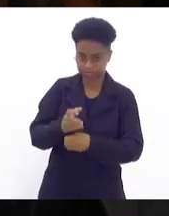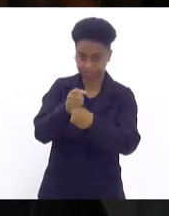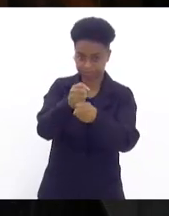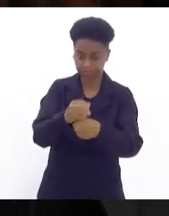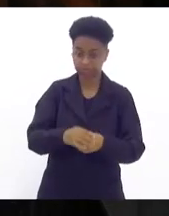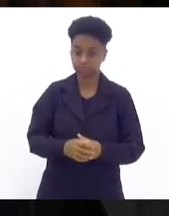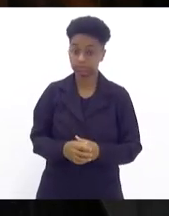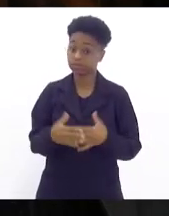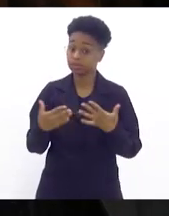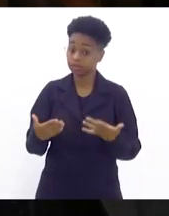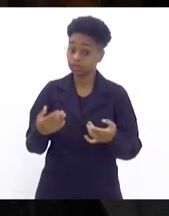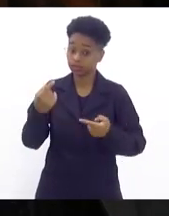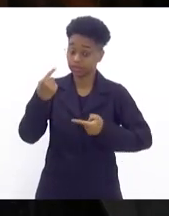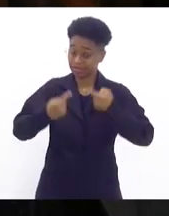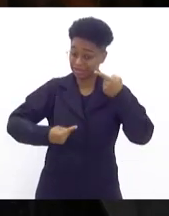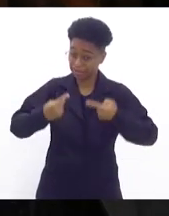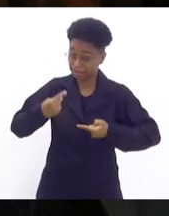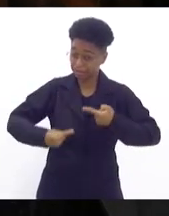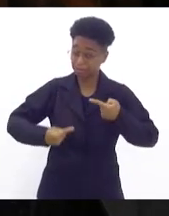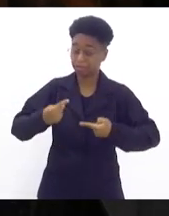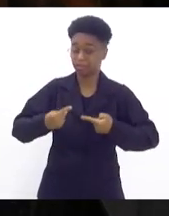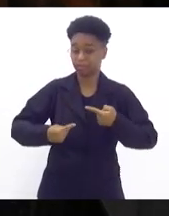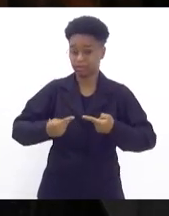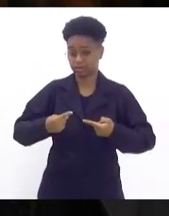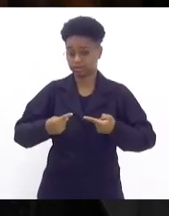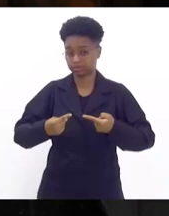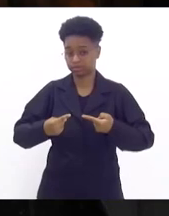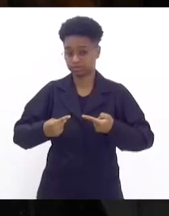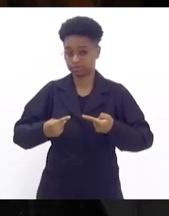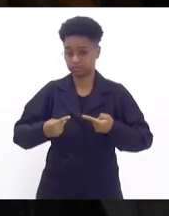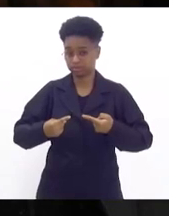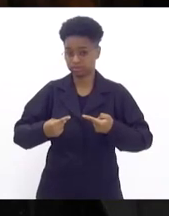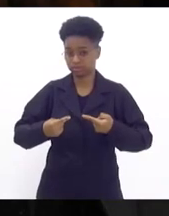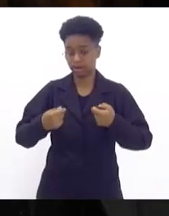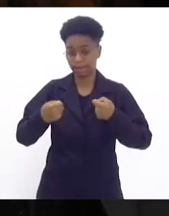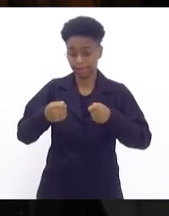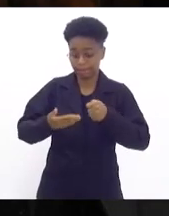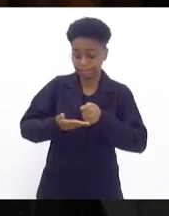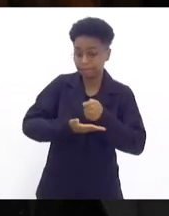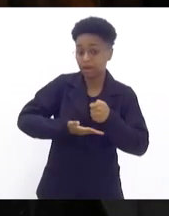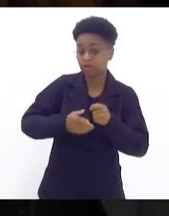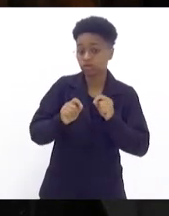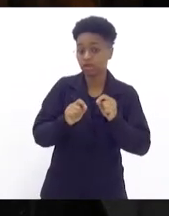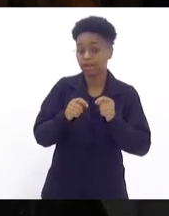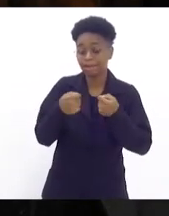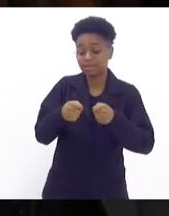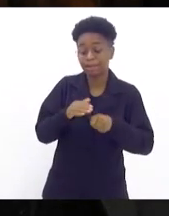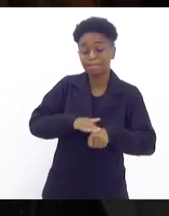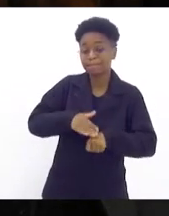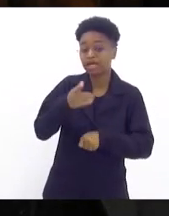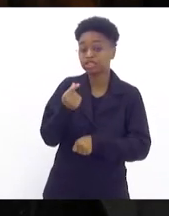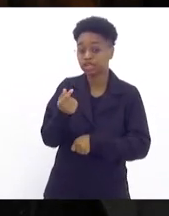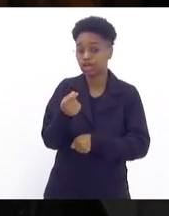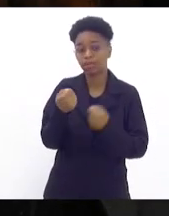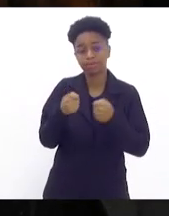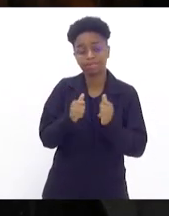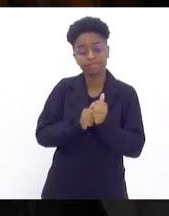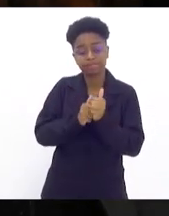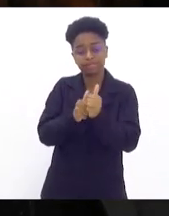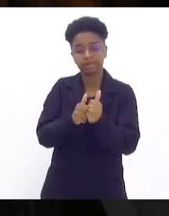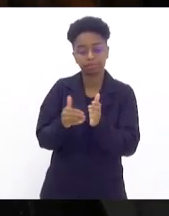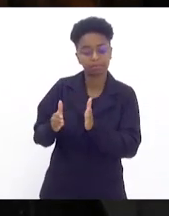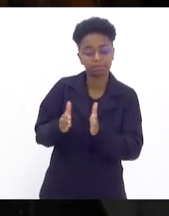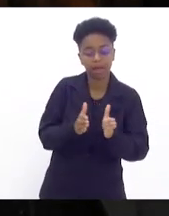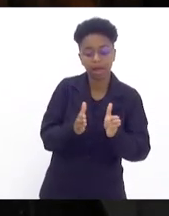então o debate para ter Âncora precisa mais dinheiro tem que estar nesse rumo